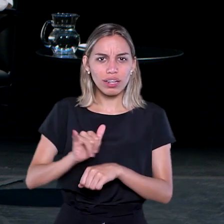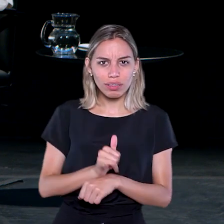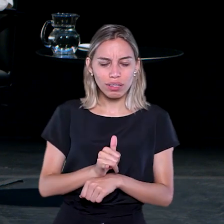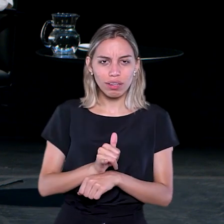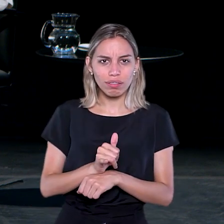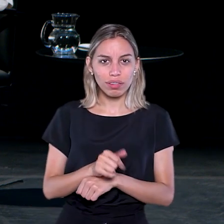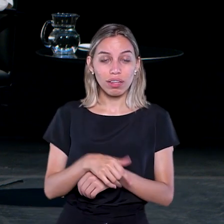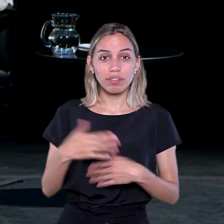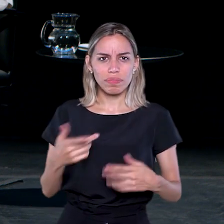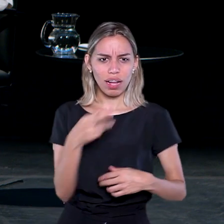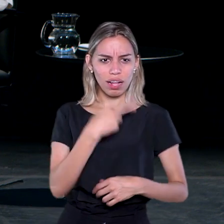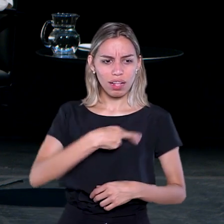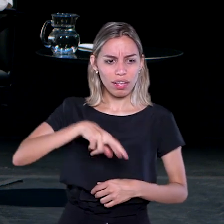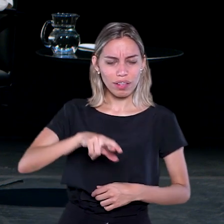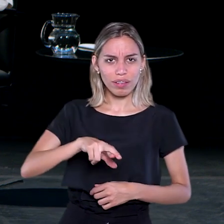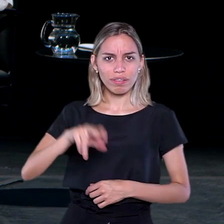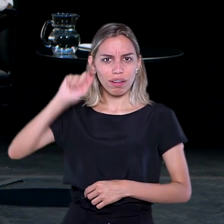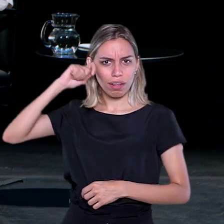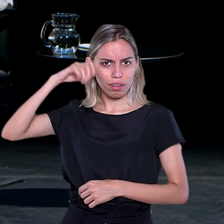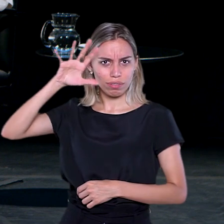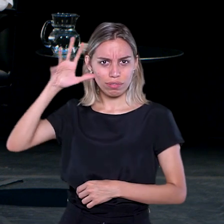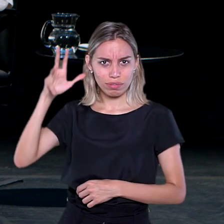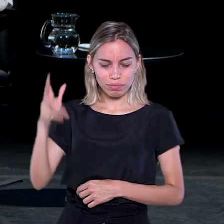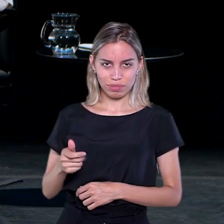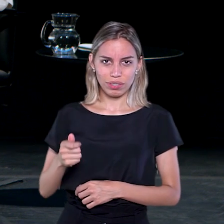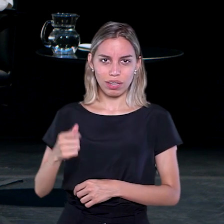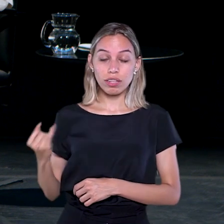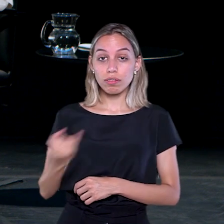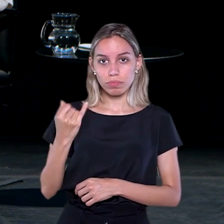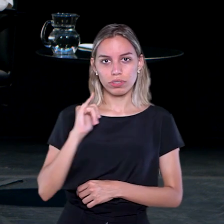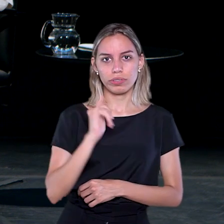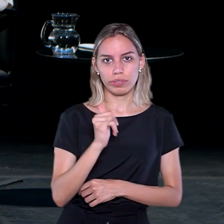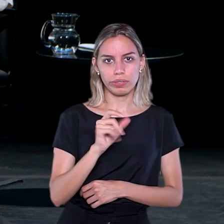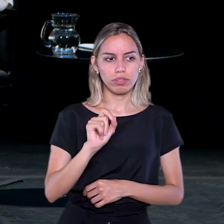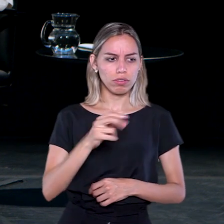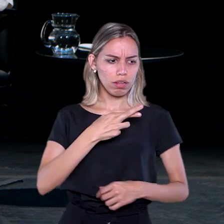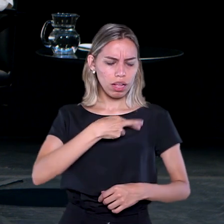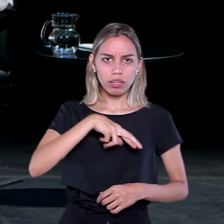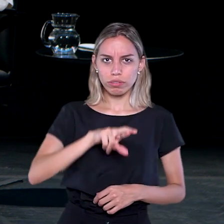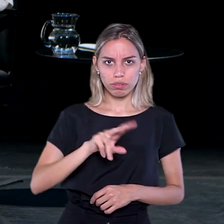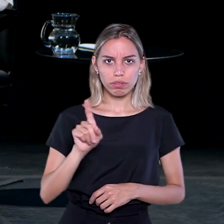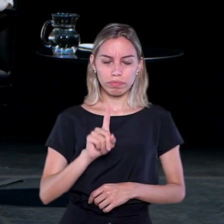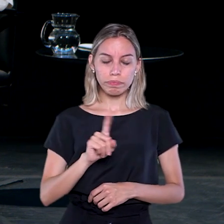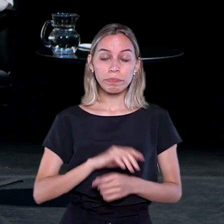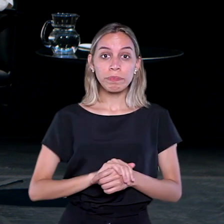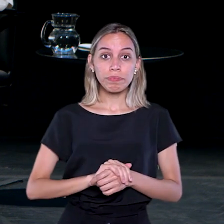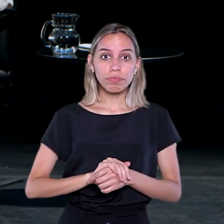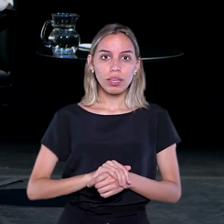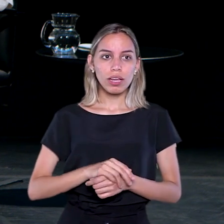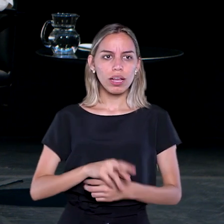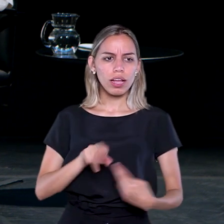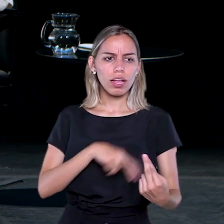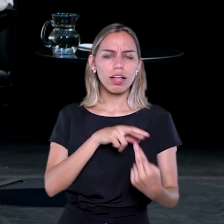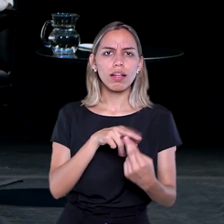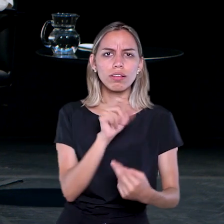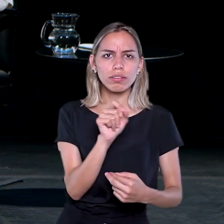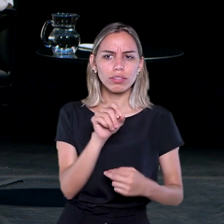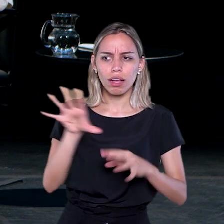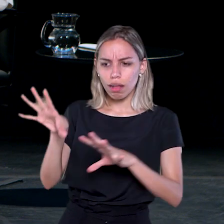aí, as religiões matrizes africanas, isso é importante dizer, para além da questão religiosa, representam o resgate